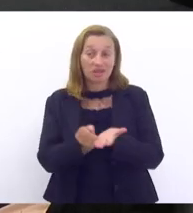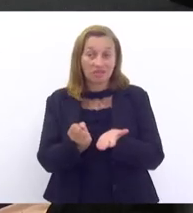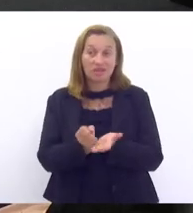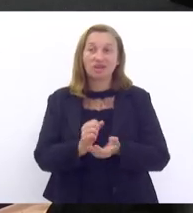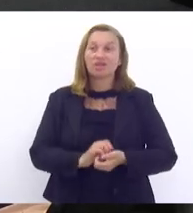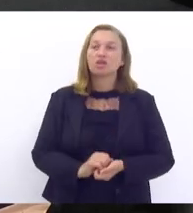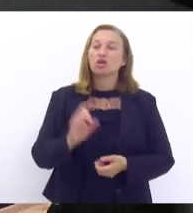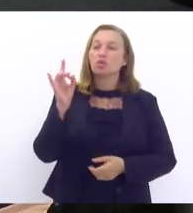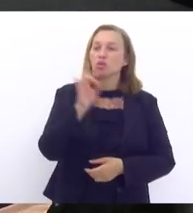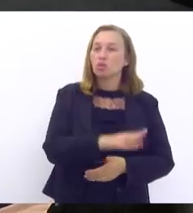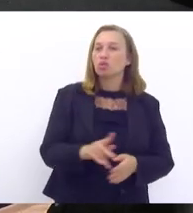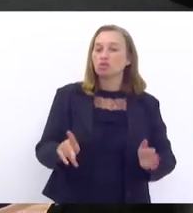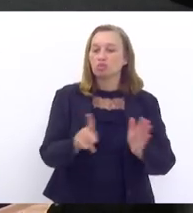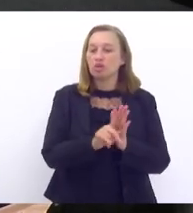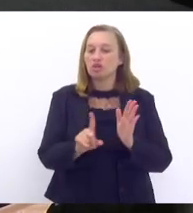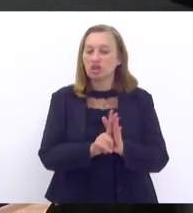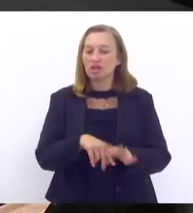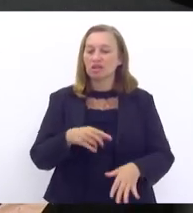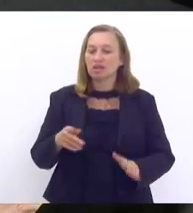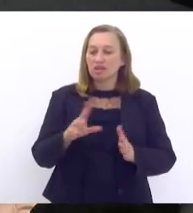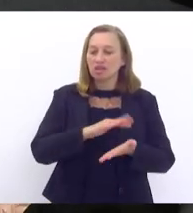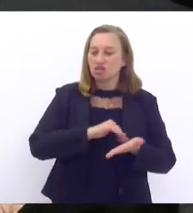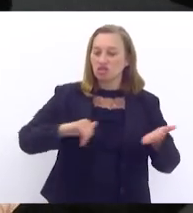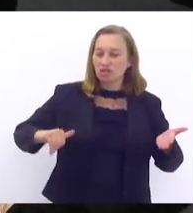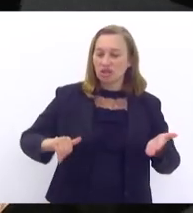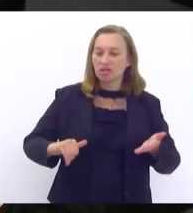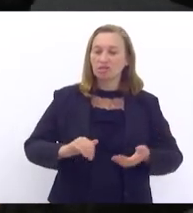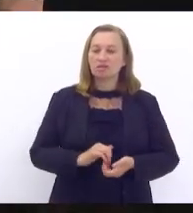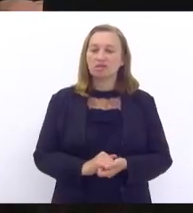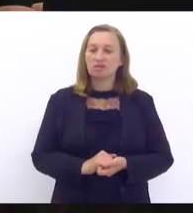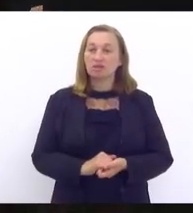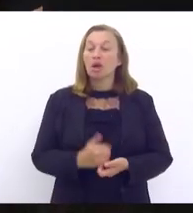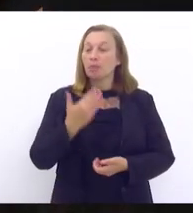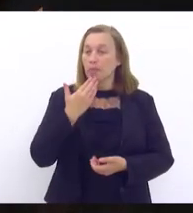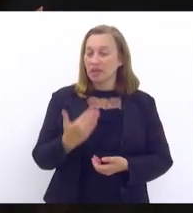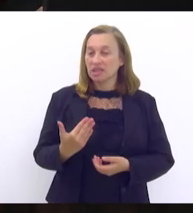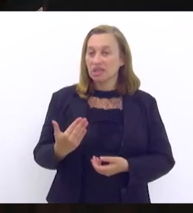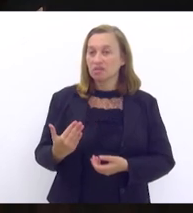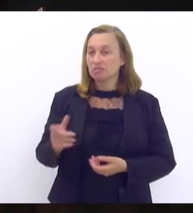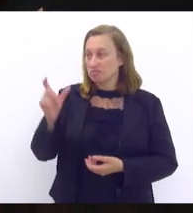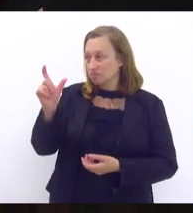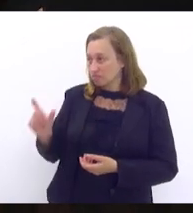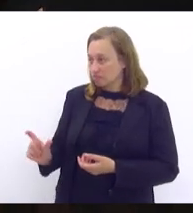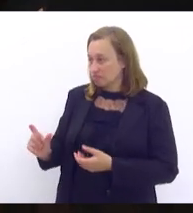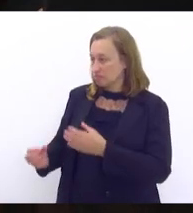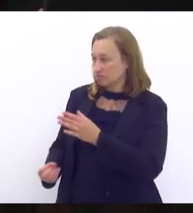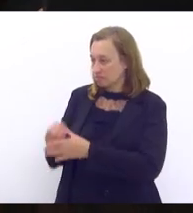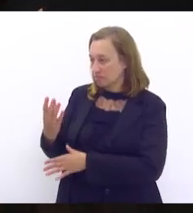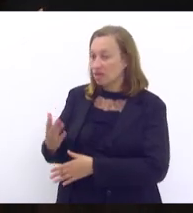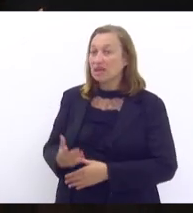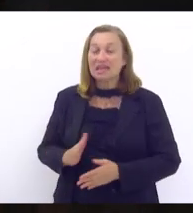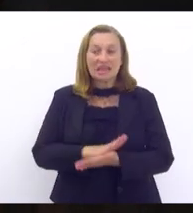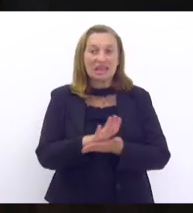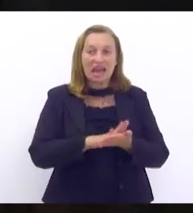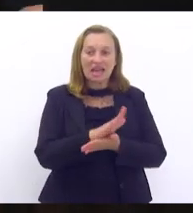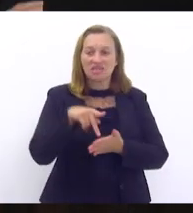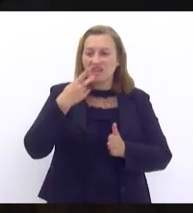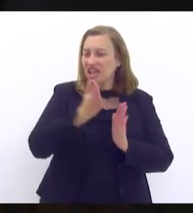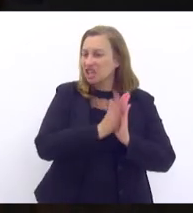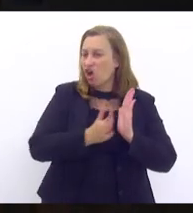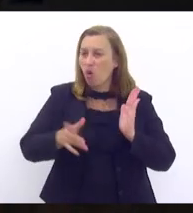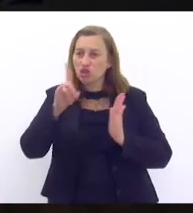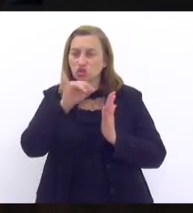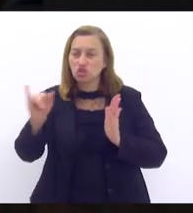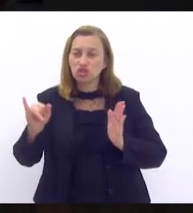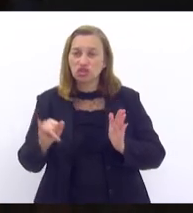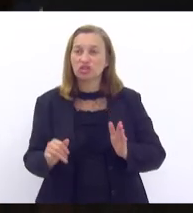O último projeto da pauta está retirado da pauta a pedido da autora. Nada mais havendo a tratar na ordem do